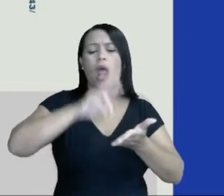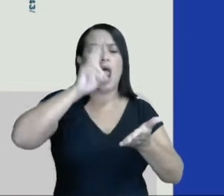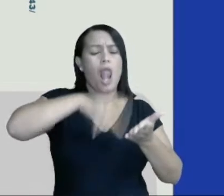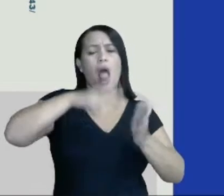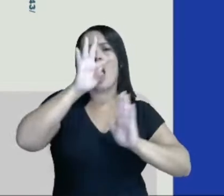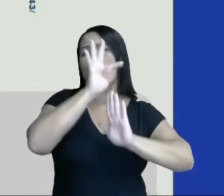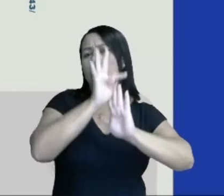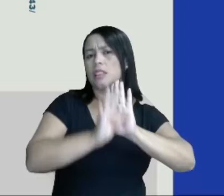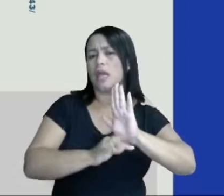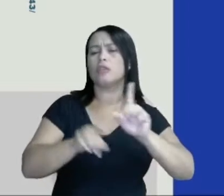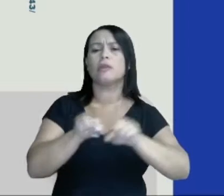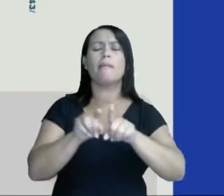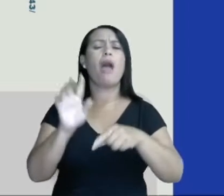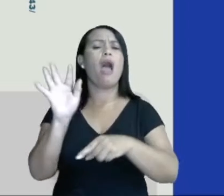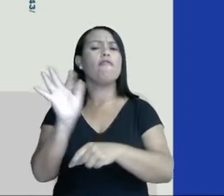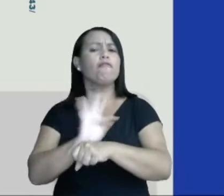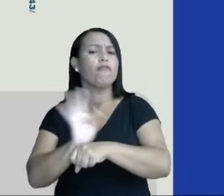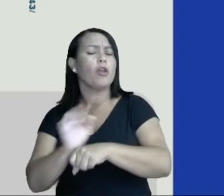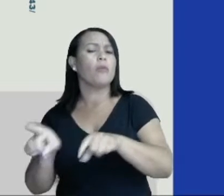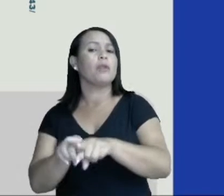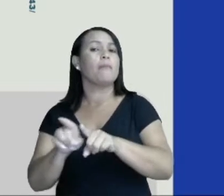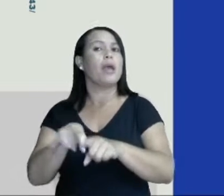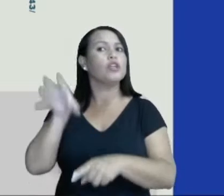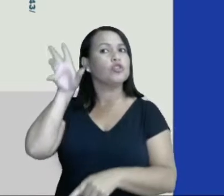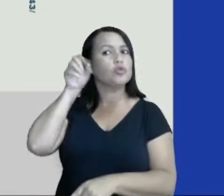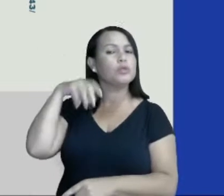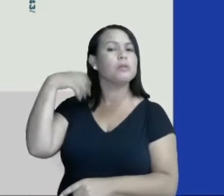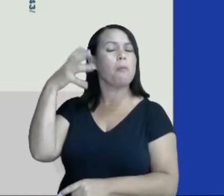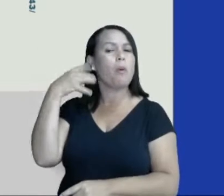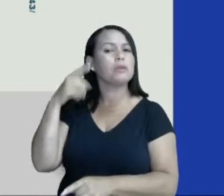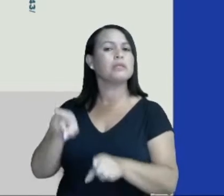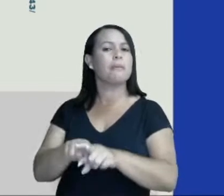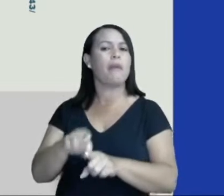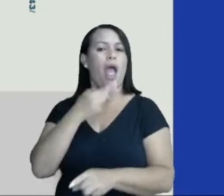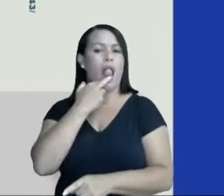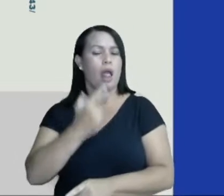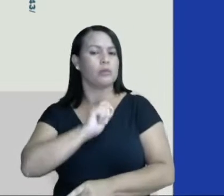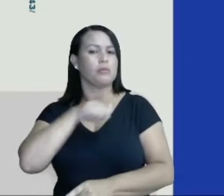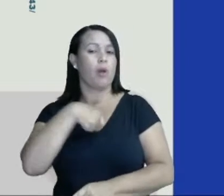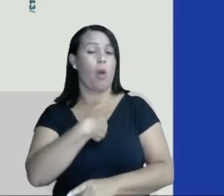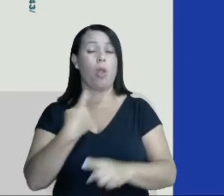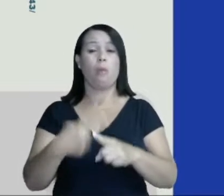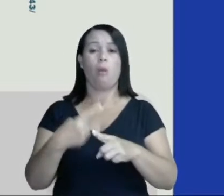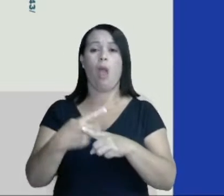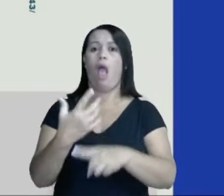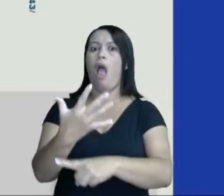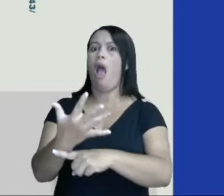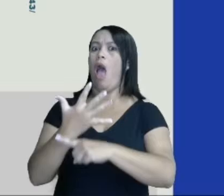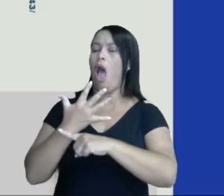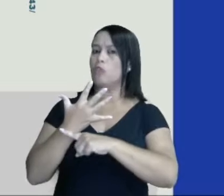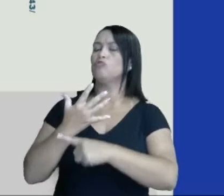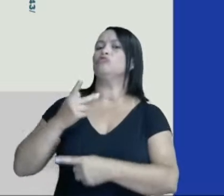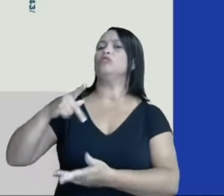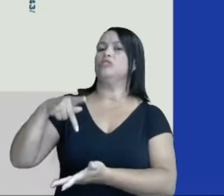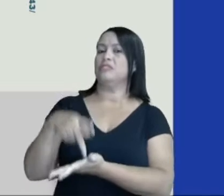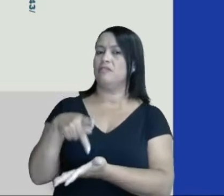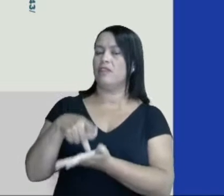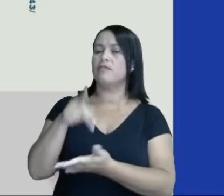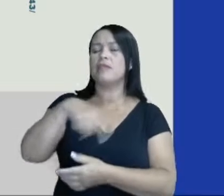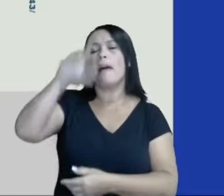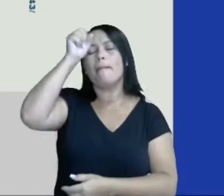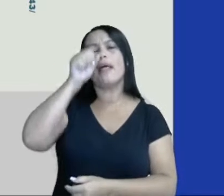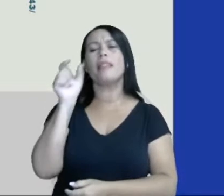em espanhol, assista filmes e escute músicas em língua espanhola, porque isso ajuda muito a você aprender